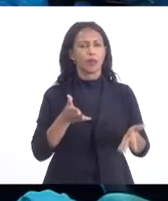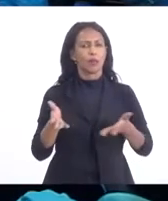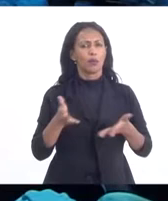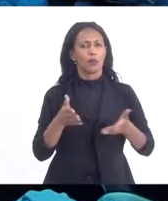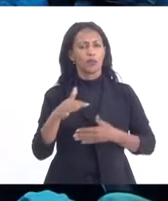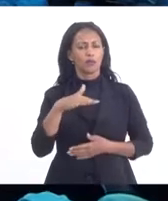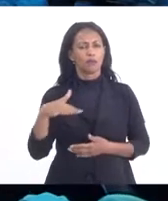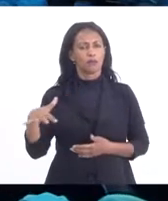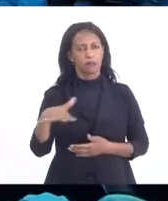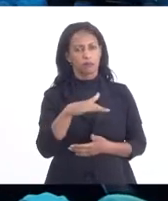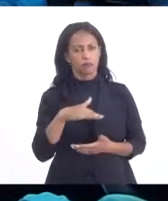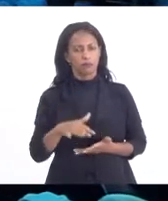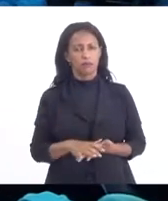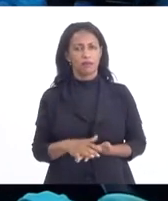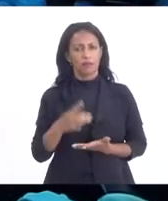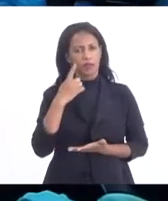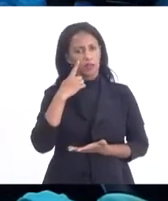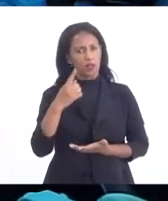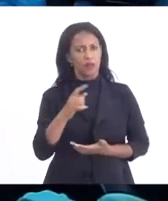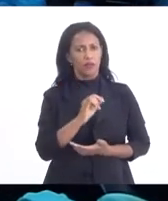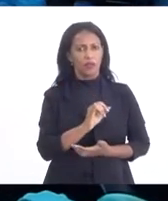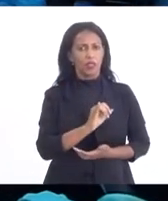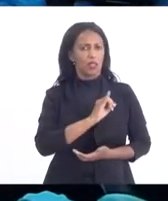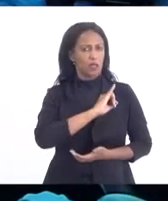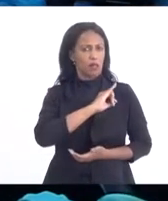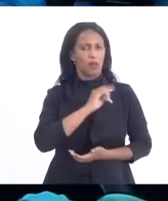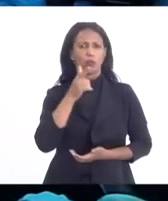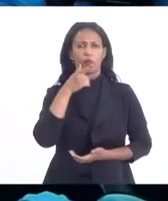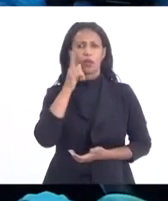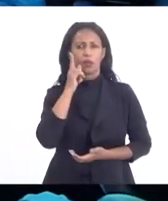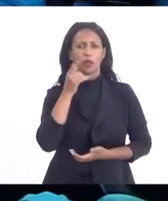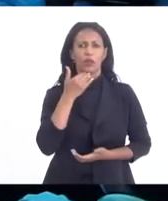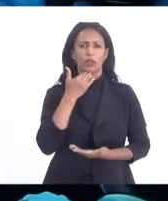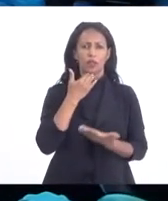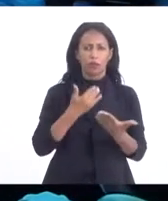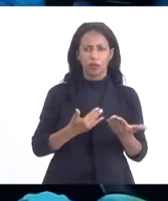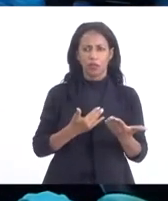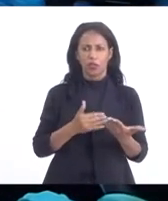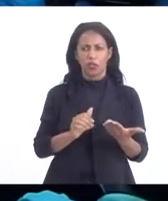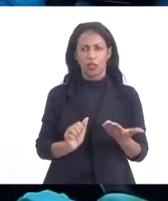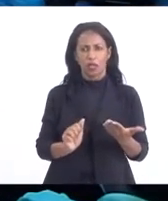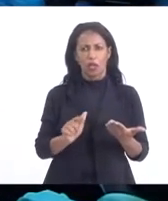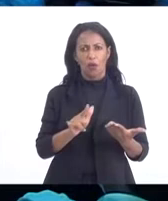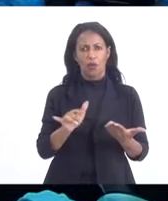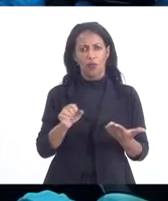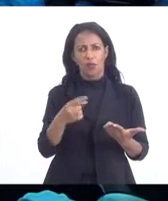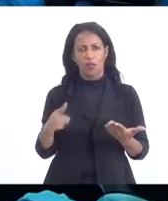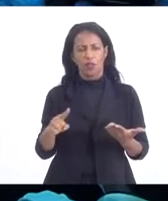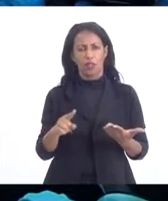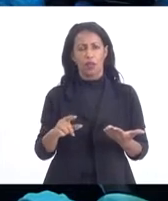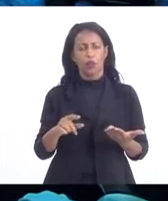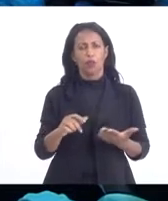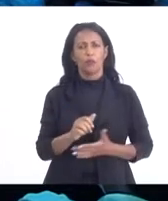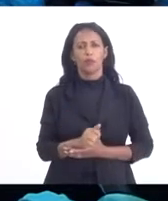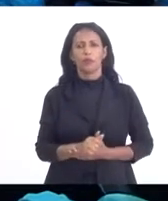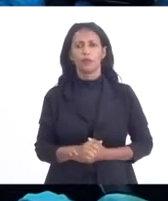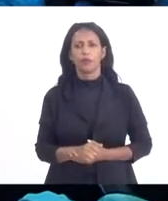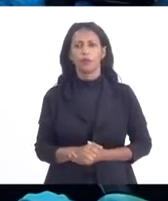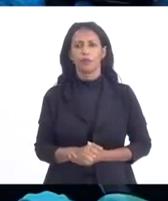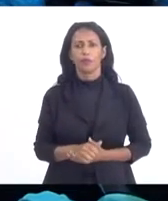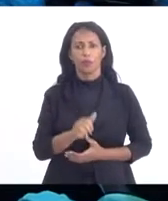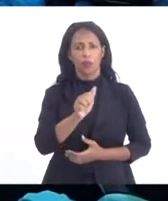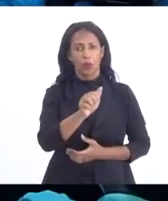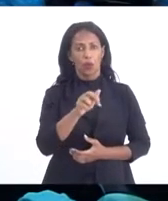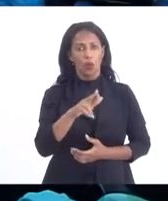nossa região. Eu vi aqui em Itapiruna ontem, estou até pedindo para você, Alfredão, o arco metropolitano